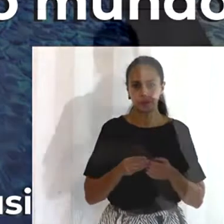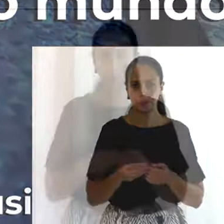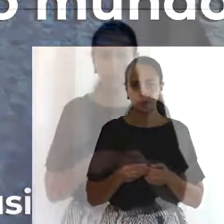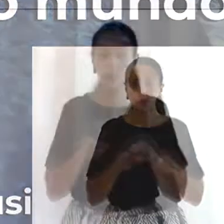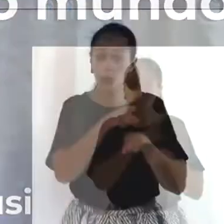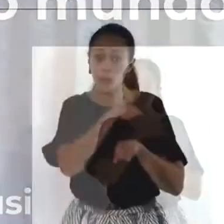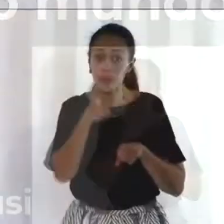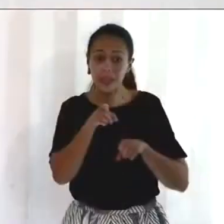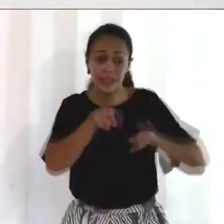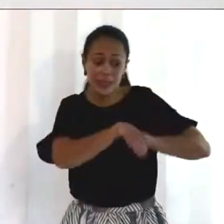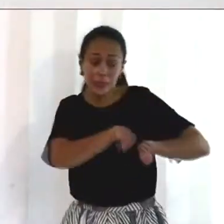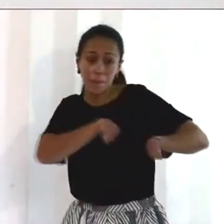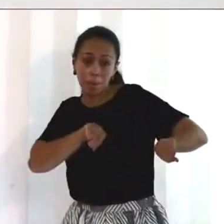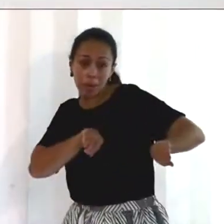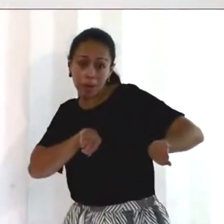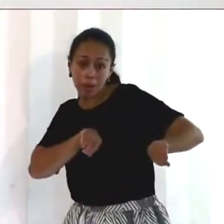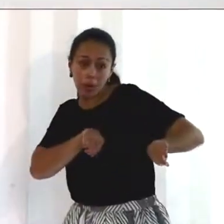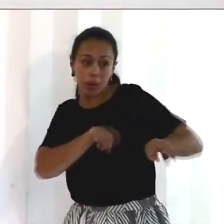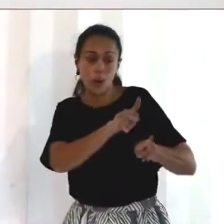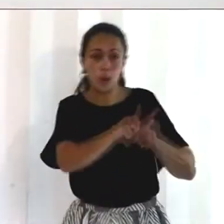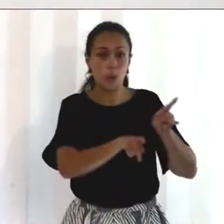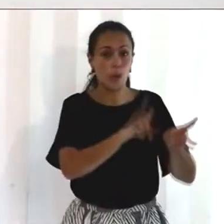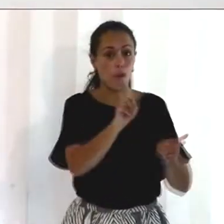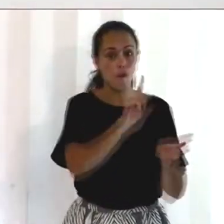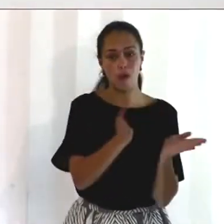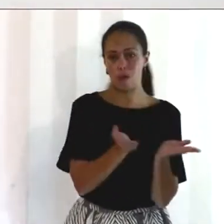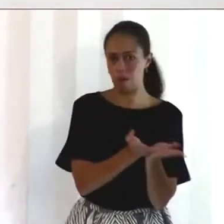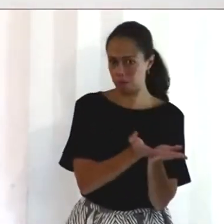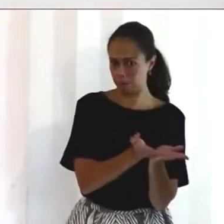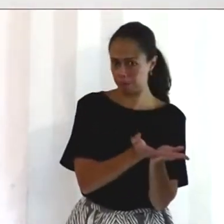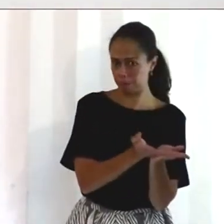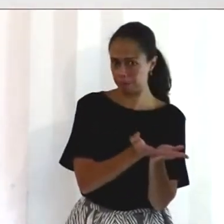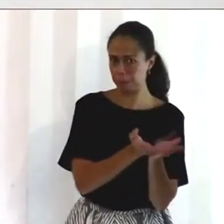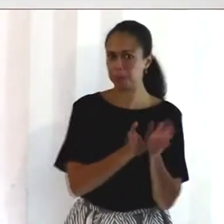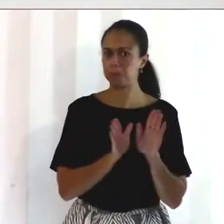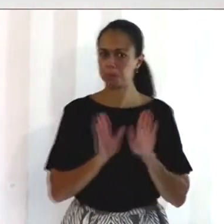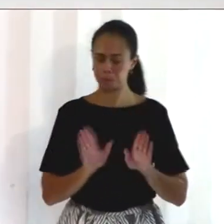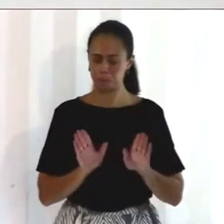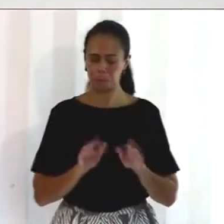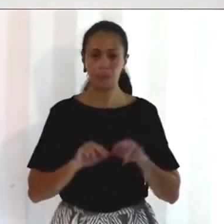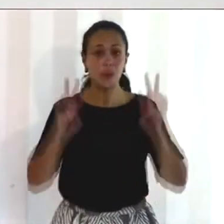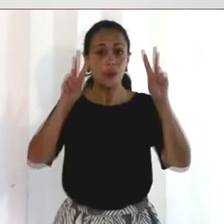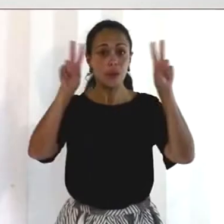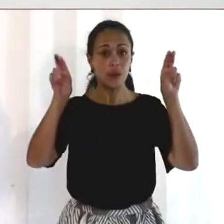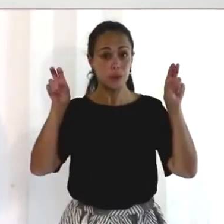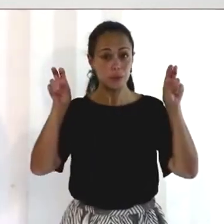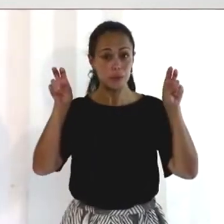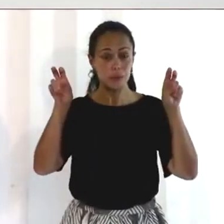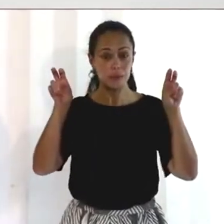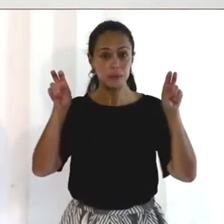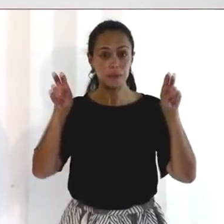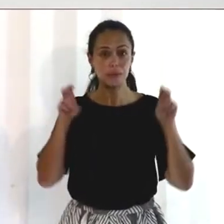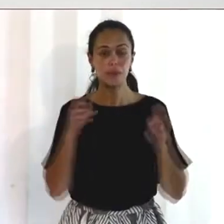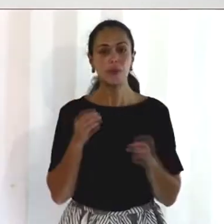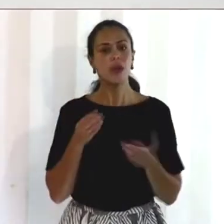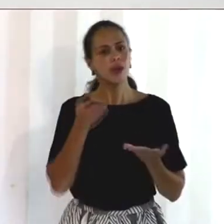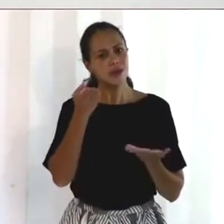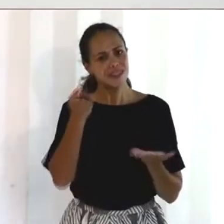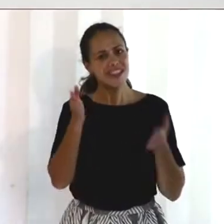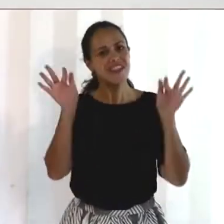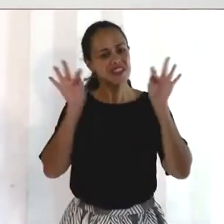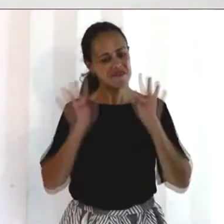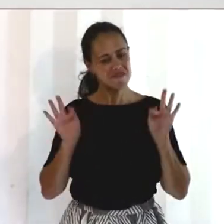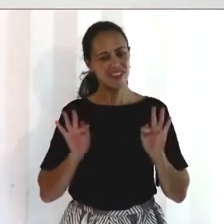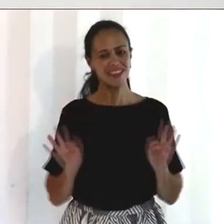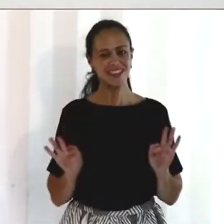Meus queridos, o tema é como ser bem-aventurado, e eu pretendo expor essa ideia a